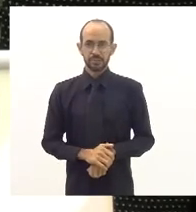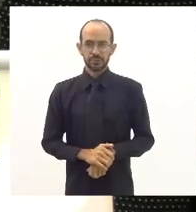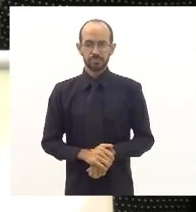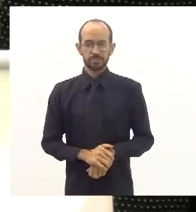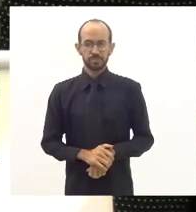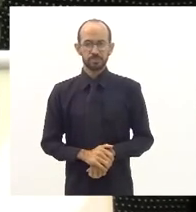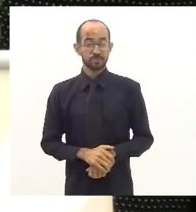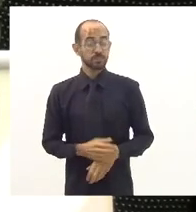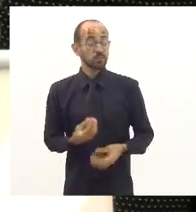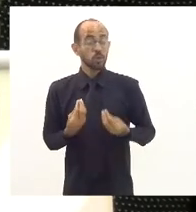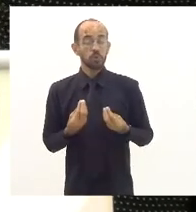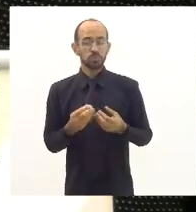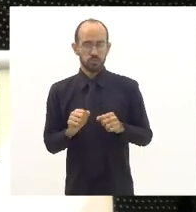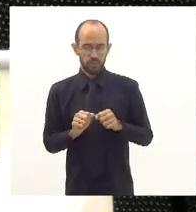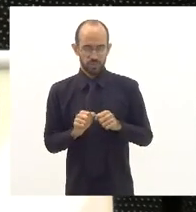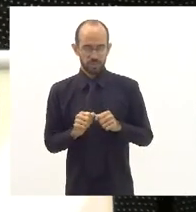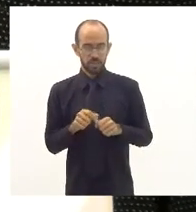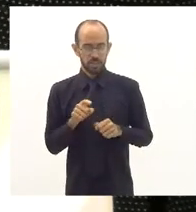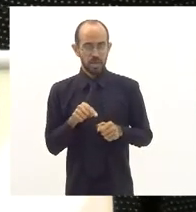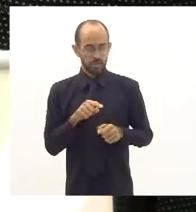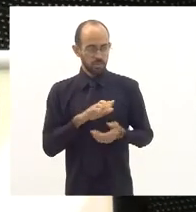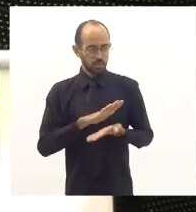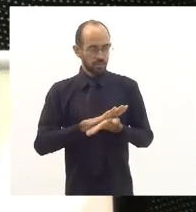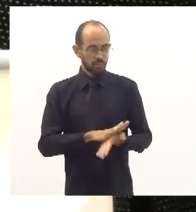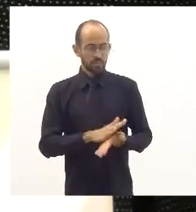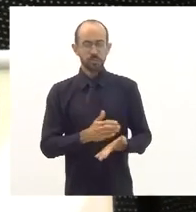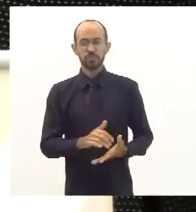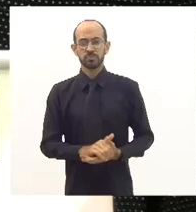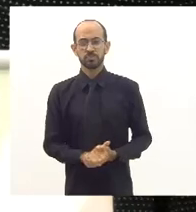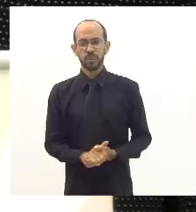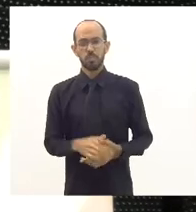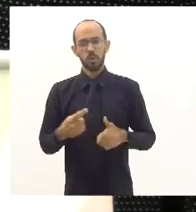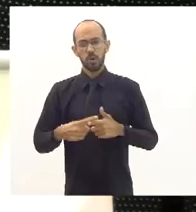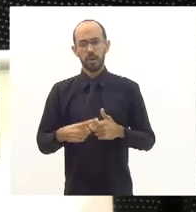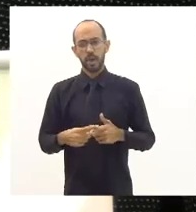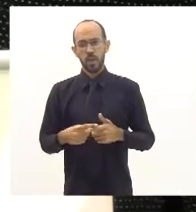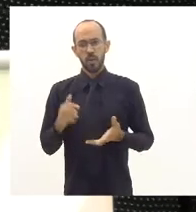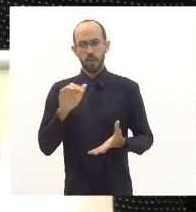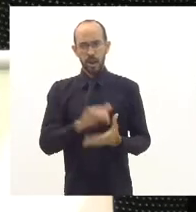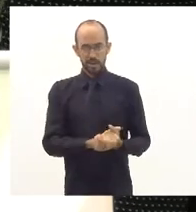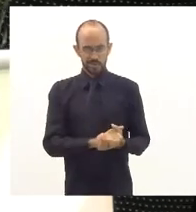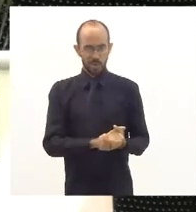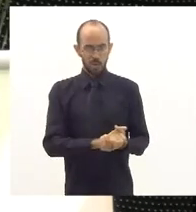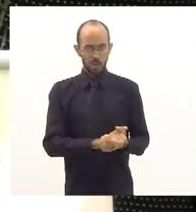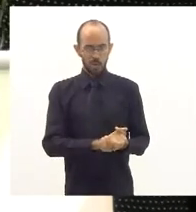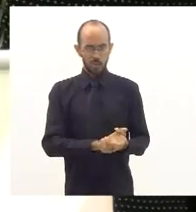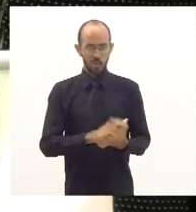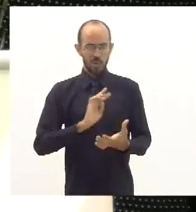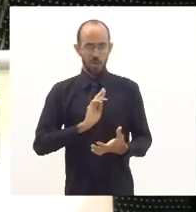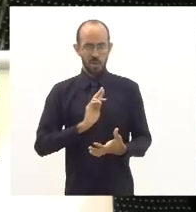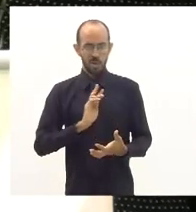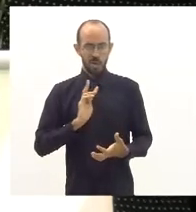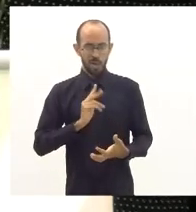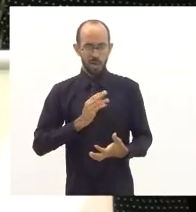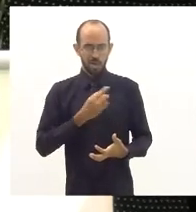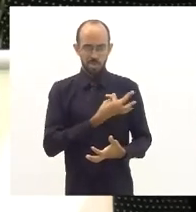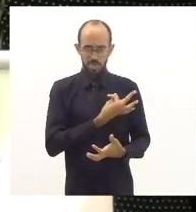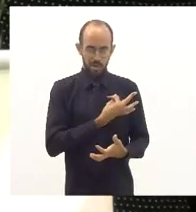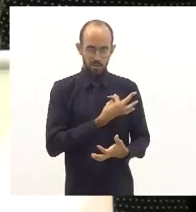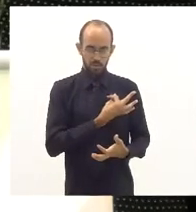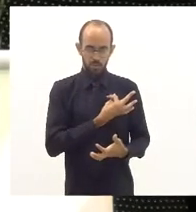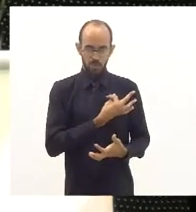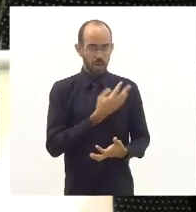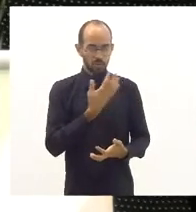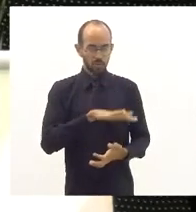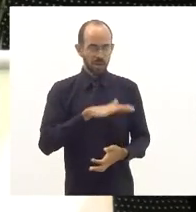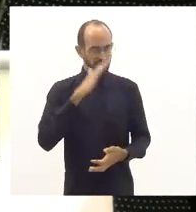dá para isso? Com certeza a discriminação, porque um casal hétero chega no cartório, pai e mãe, registra, não querem nem saber se ele é o pai, se não